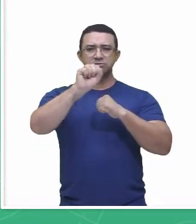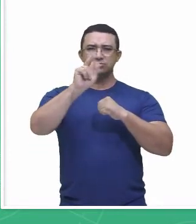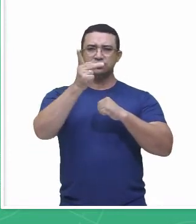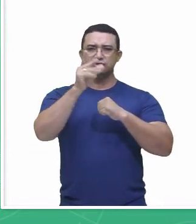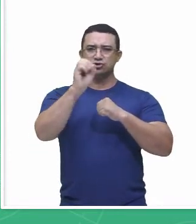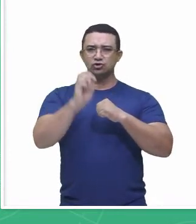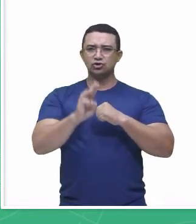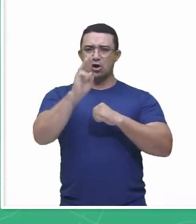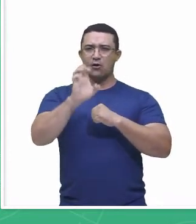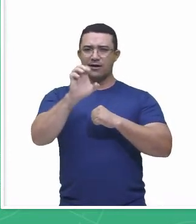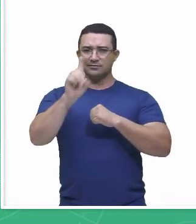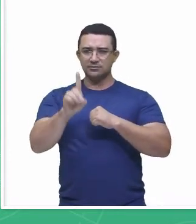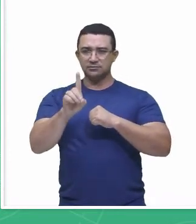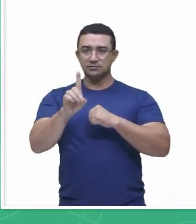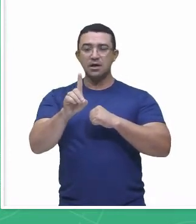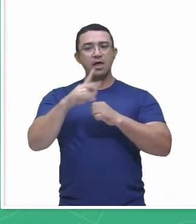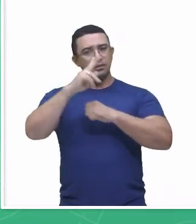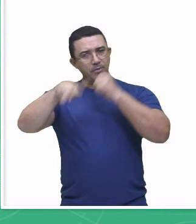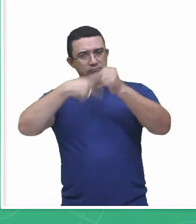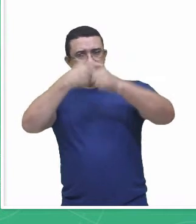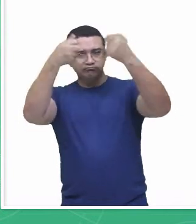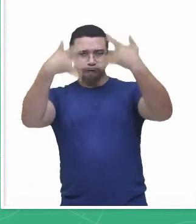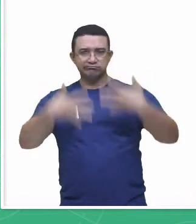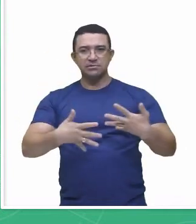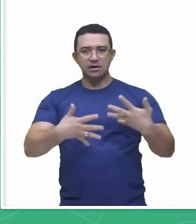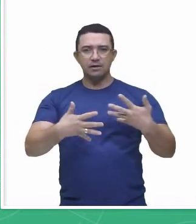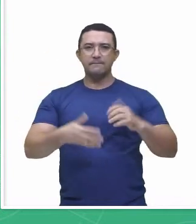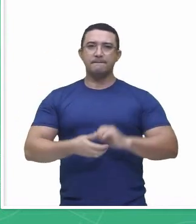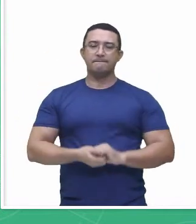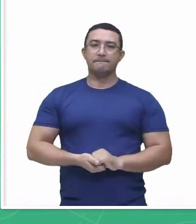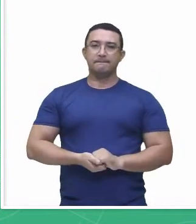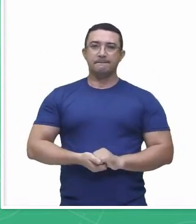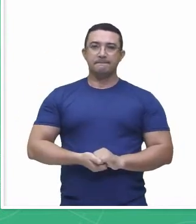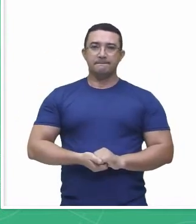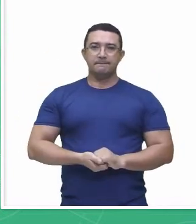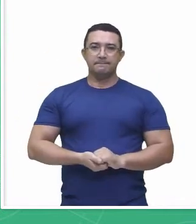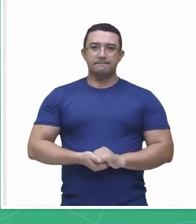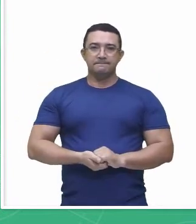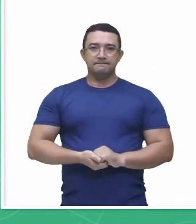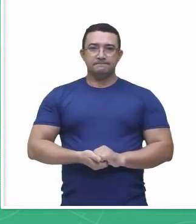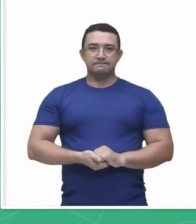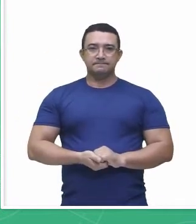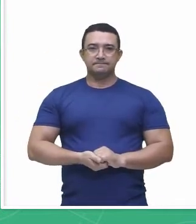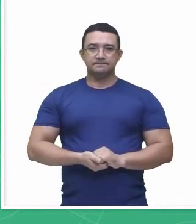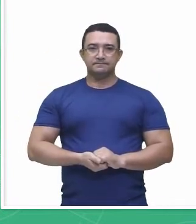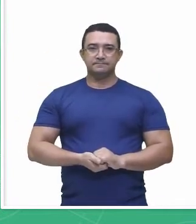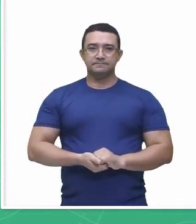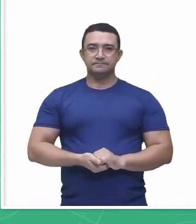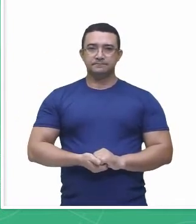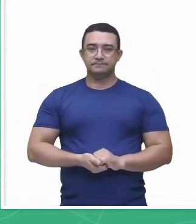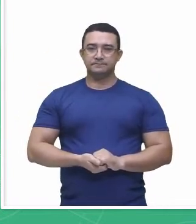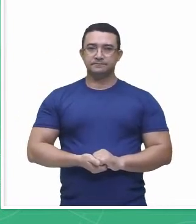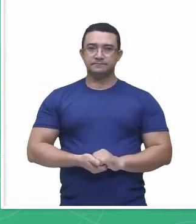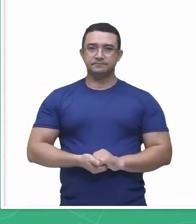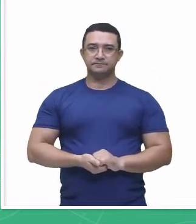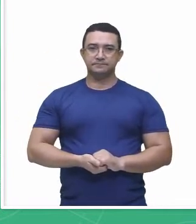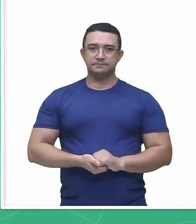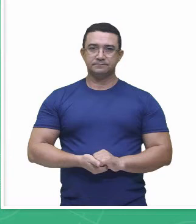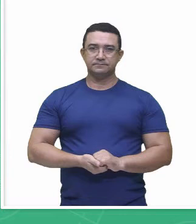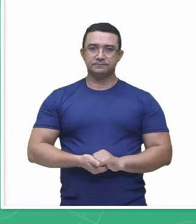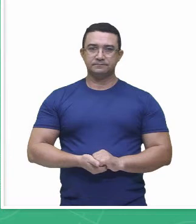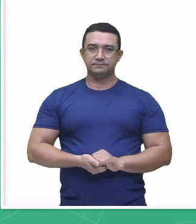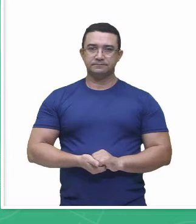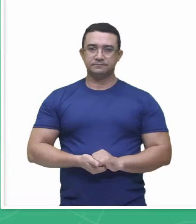mais sobre ele, tá? Vamos ver então as questões. Letra A, thought, saw,